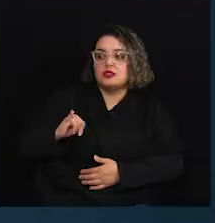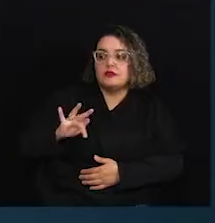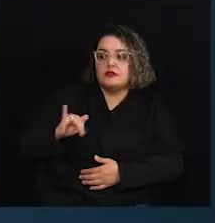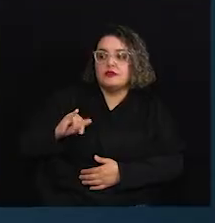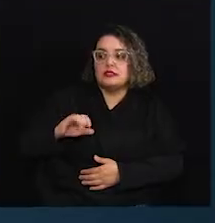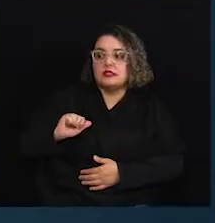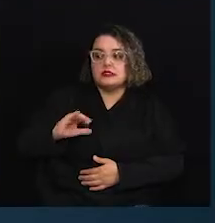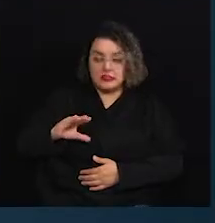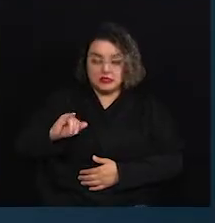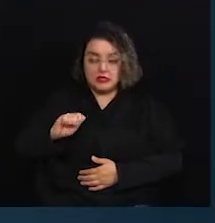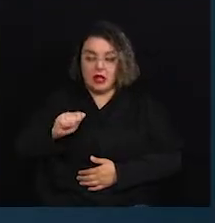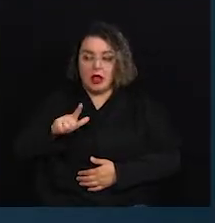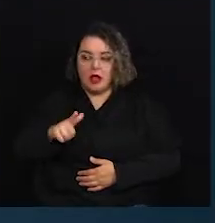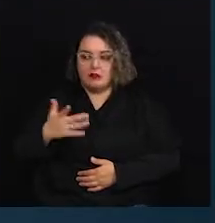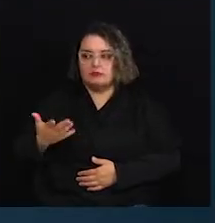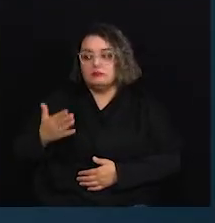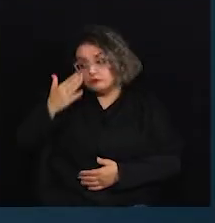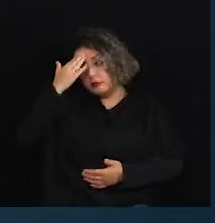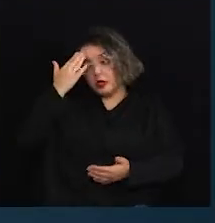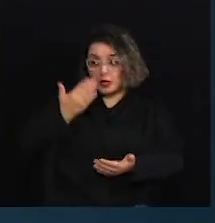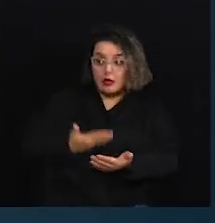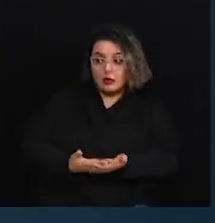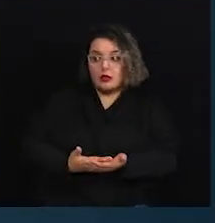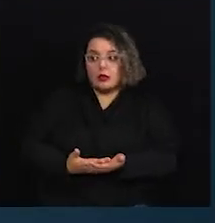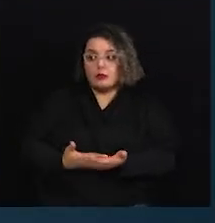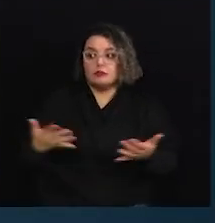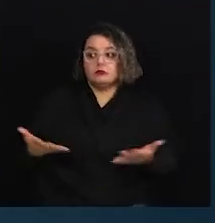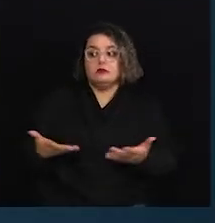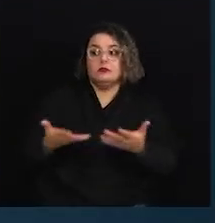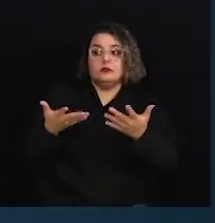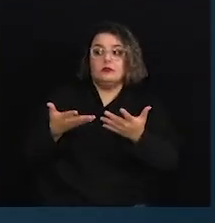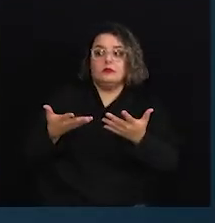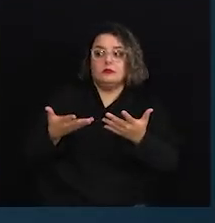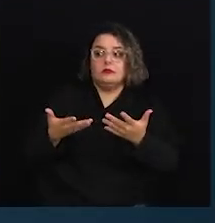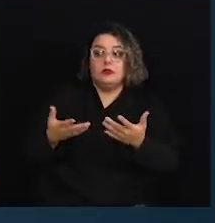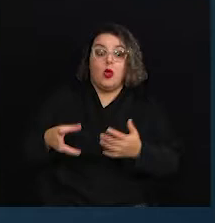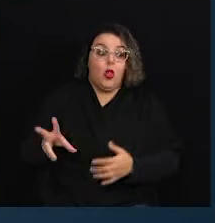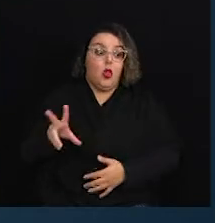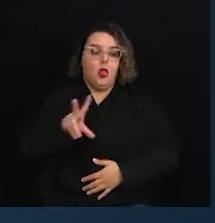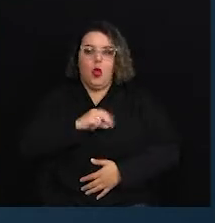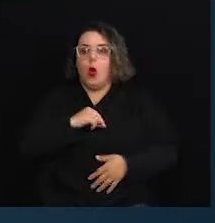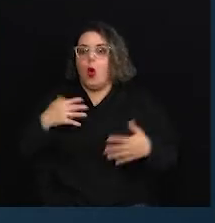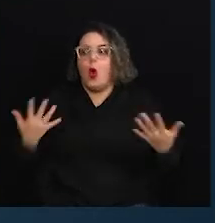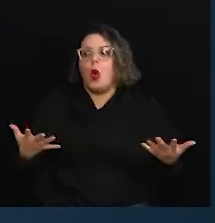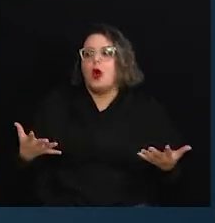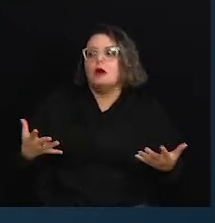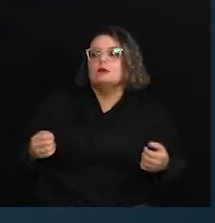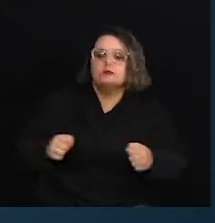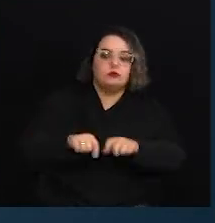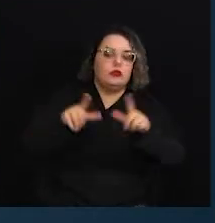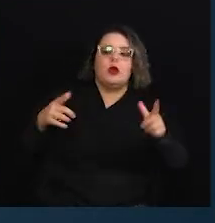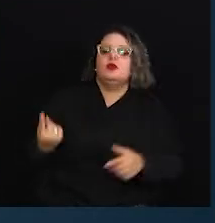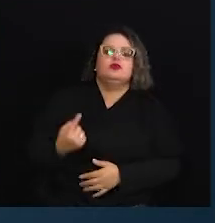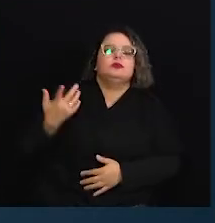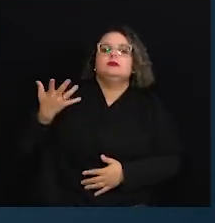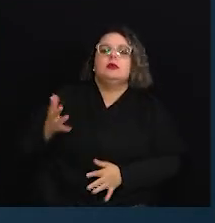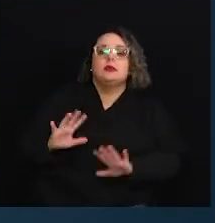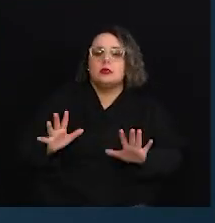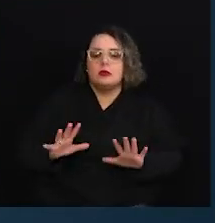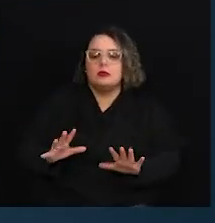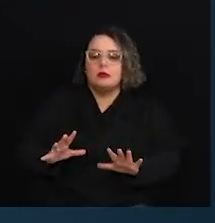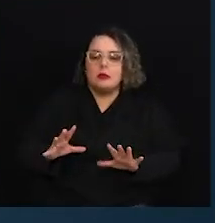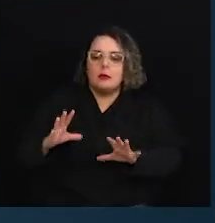Nada mais é muito, acredito que ainda seja um pouco mistificado que, uau, pensa sozinho, aprende sozinho, mas são